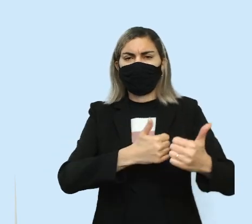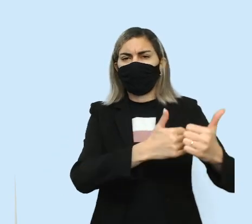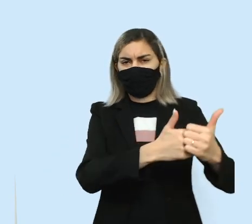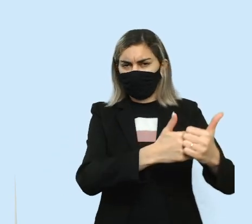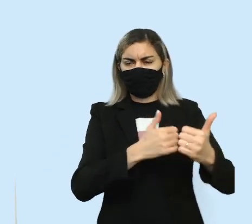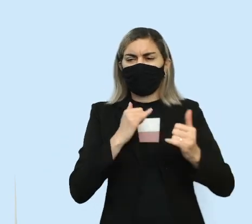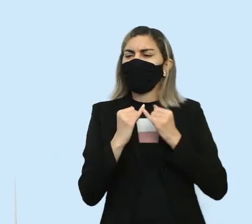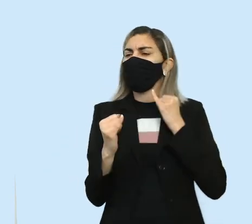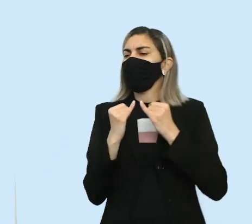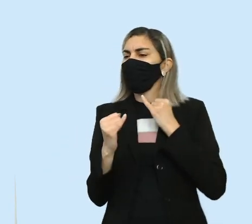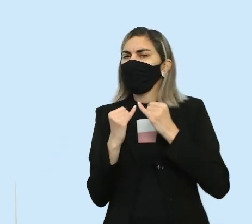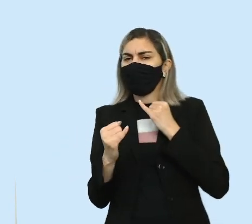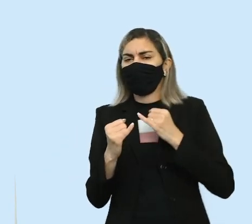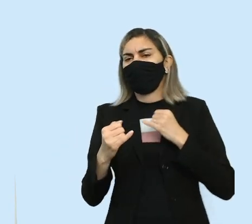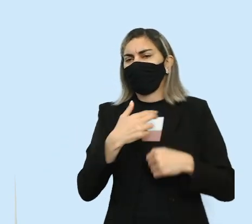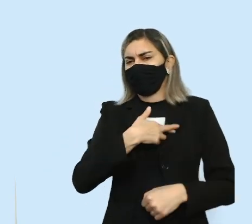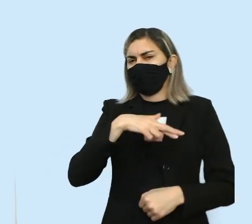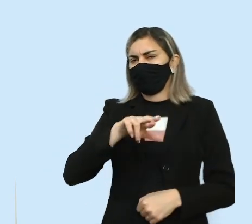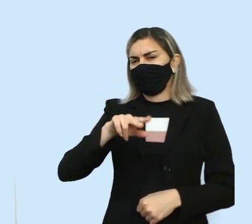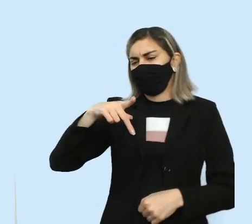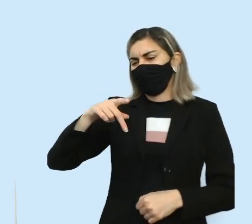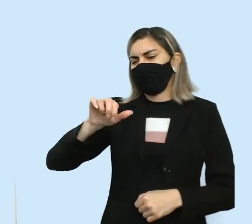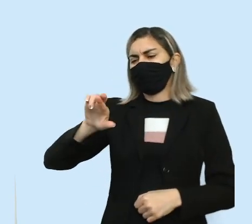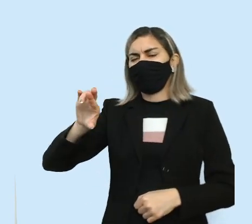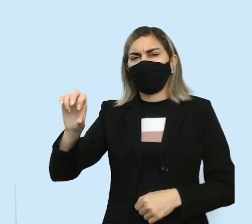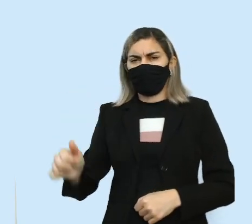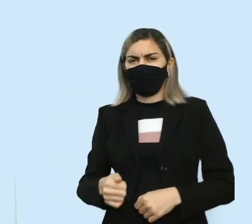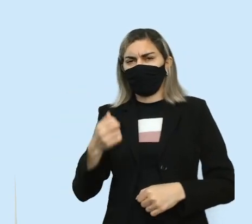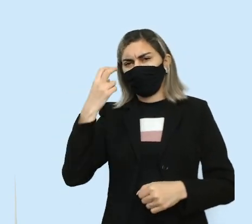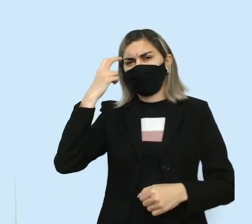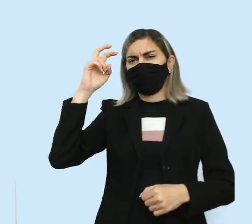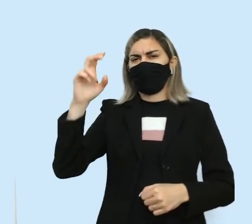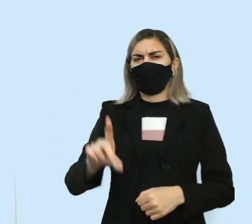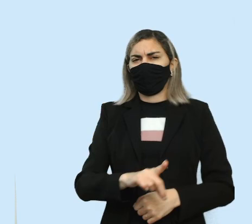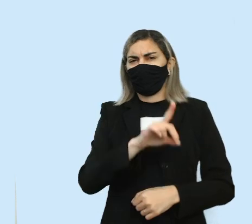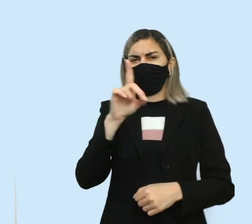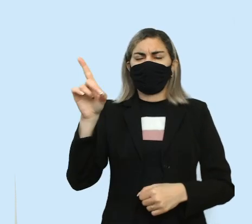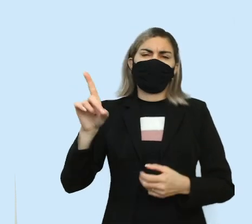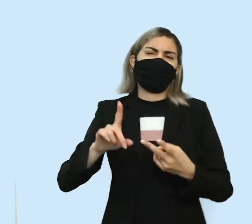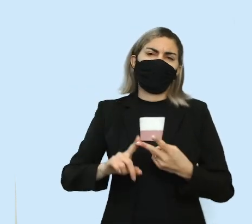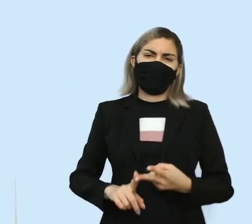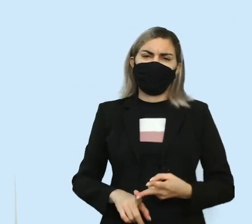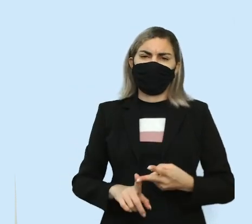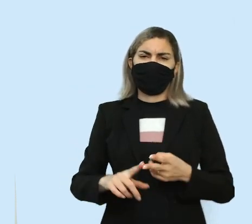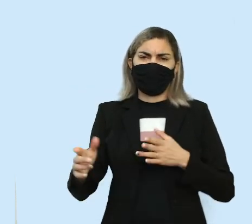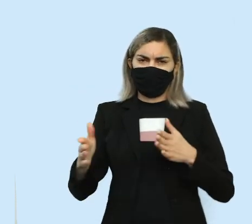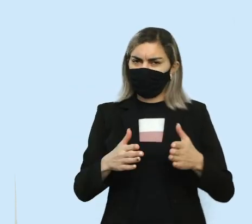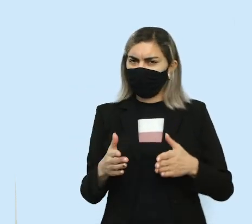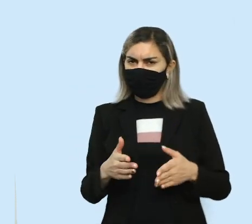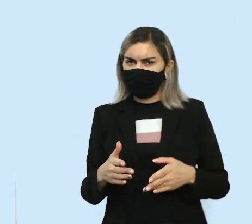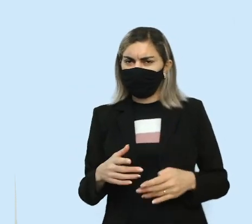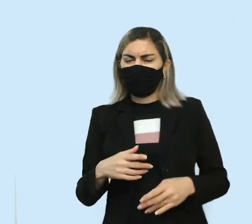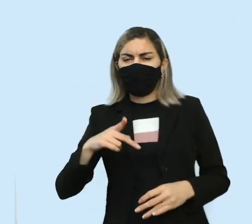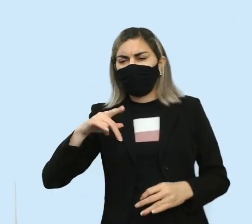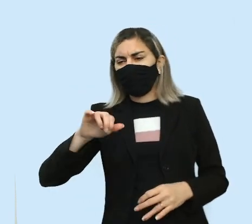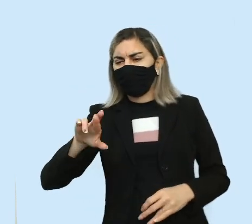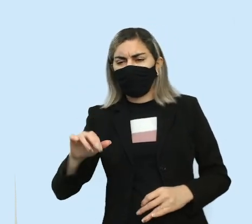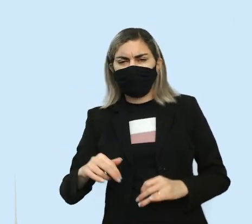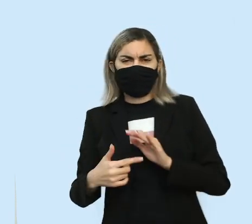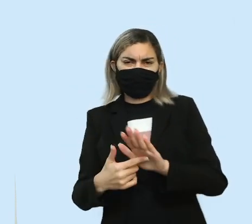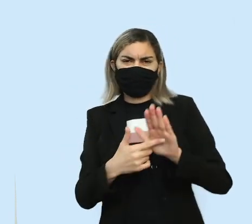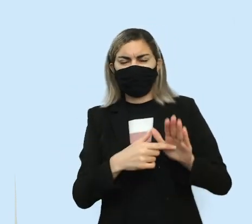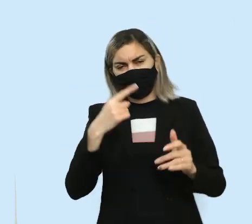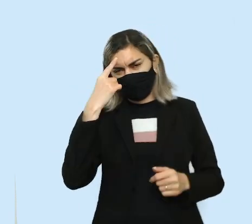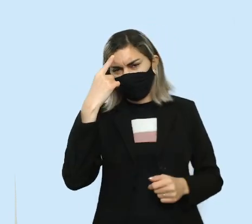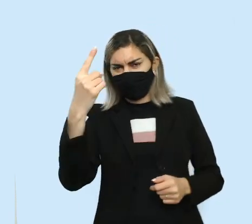rituais semelhantes aos da religião persa, cultuando Deus, por exemplo, como Mata, né? Seria isso. Os persas que apresentam essa